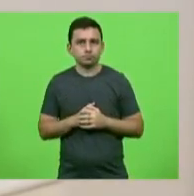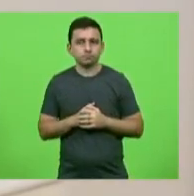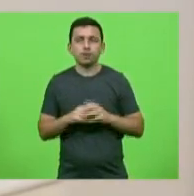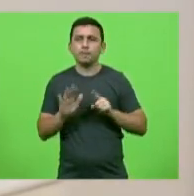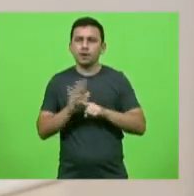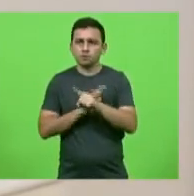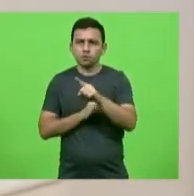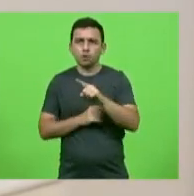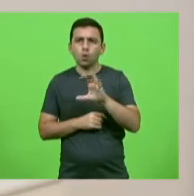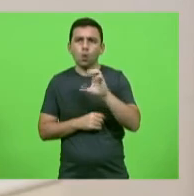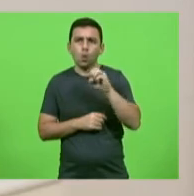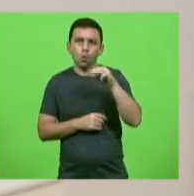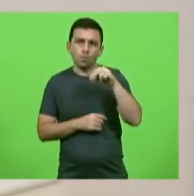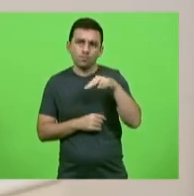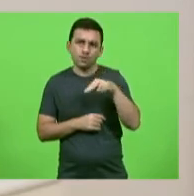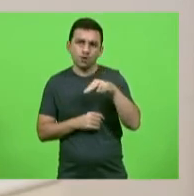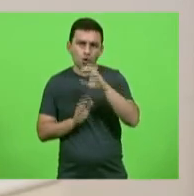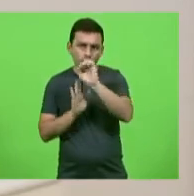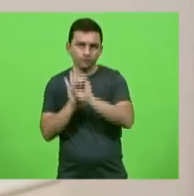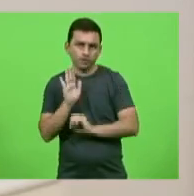Comim,